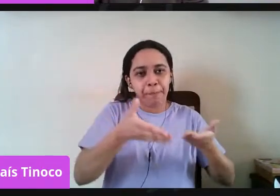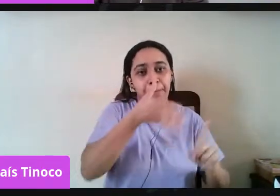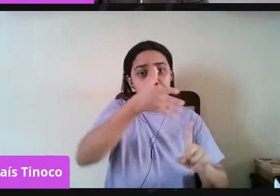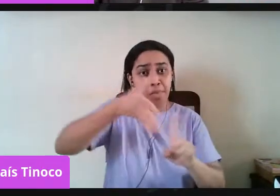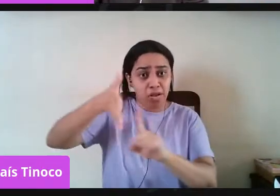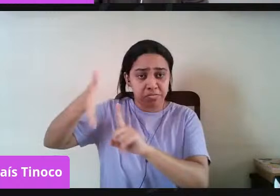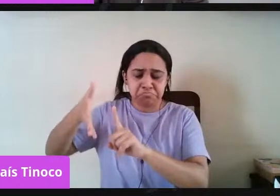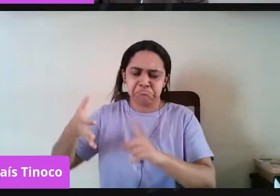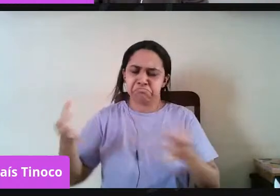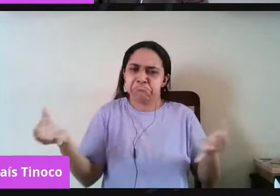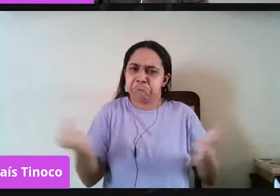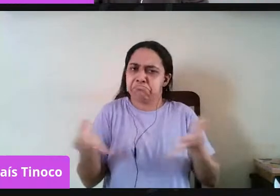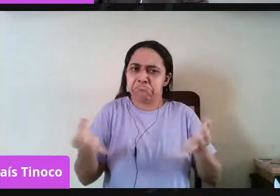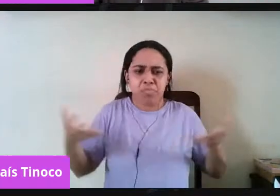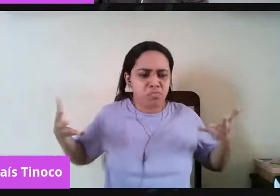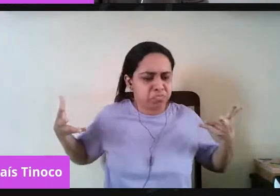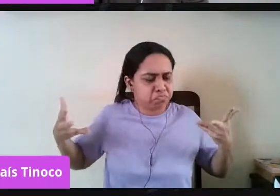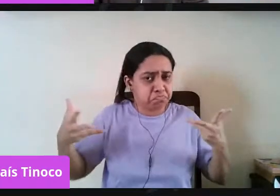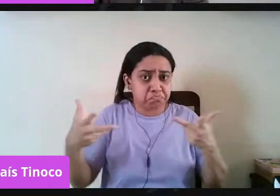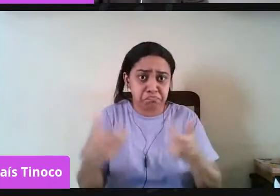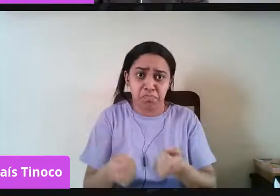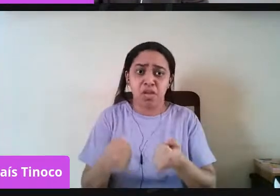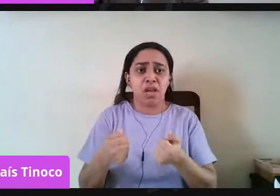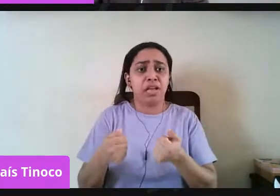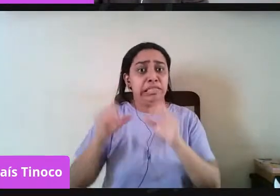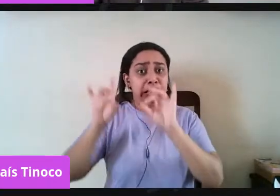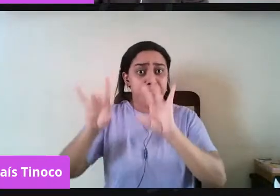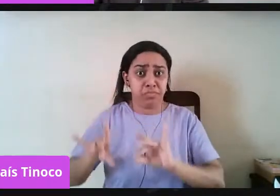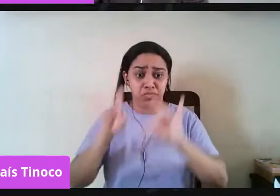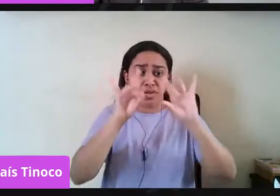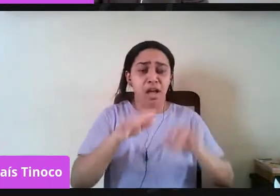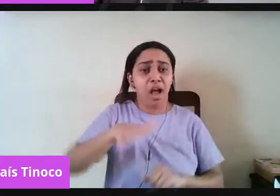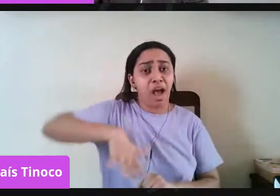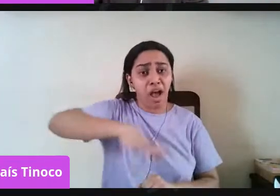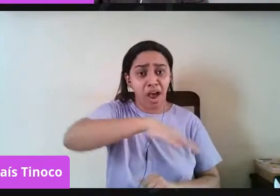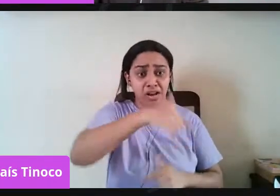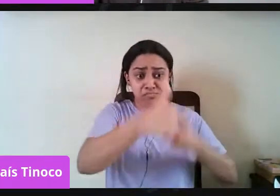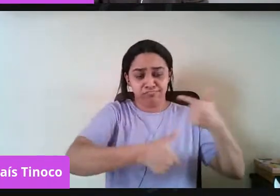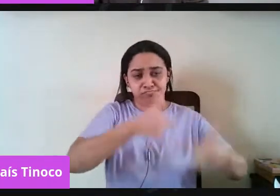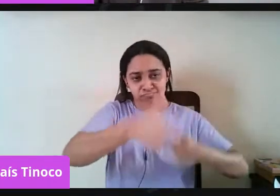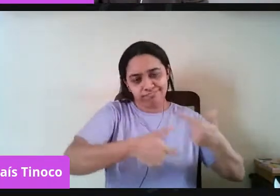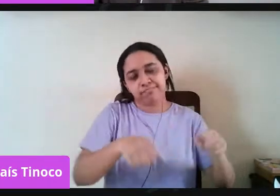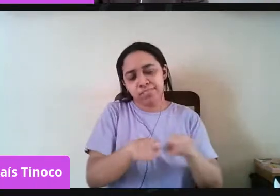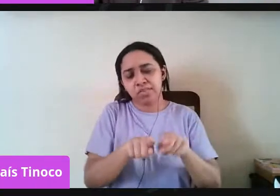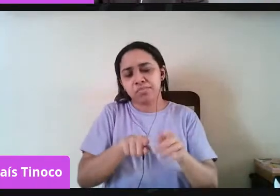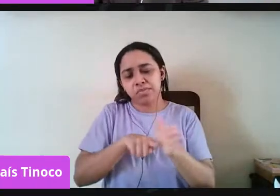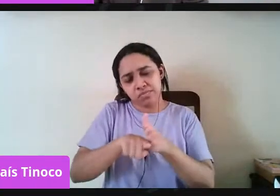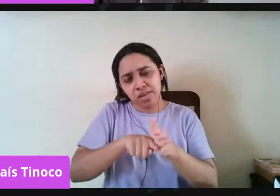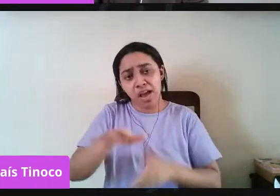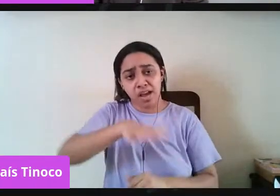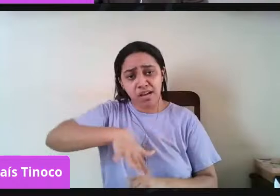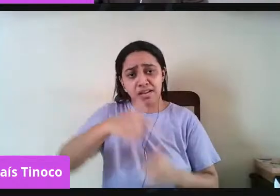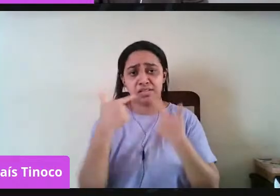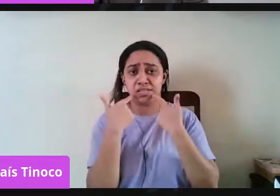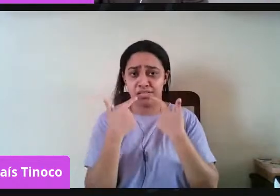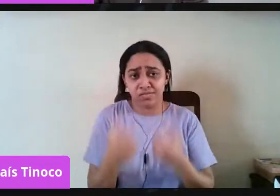de altíssimo nível, expoentes nas suas áreas de atuação no âmbito da linguística,